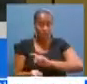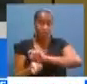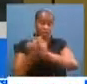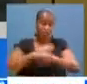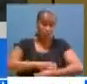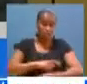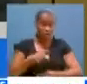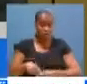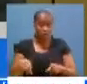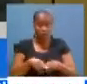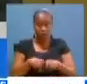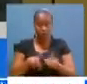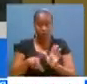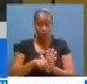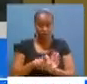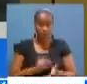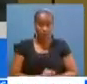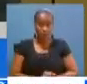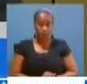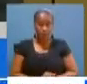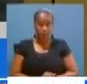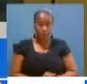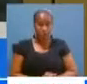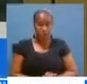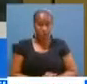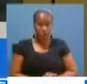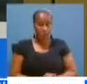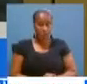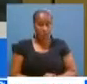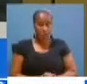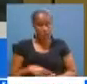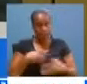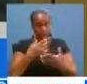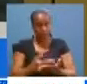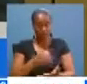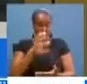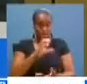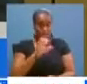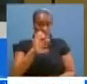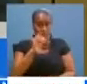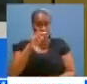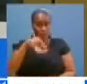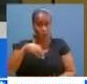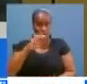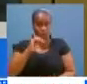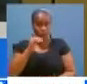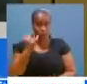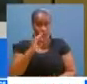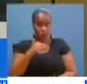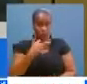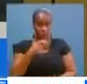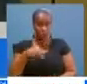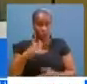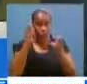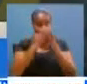alterar esta mesma lei e daí dar consistência jurídica aos